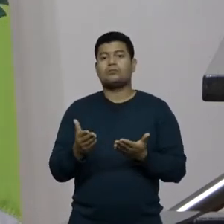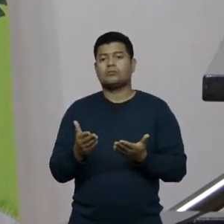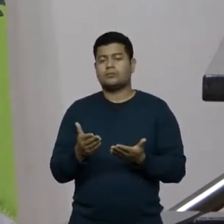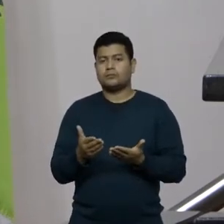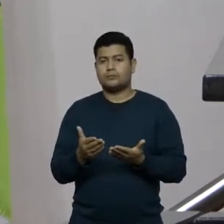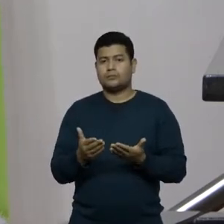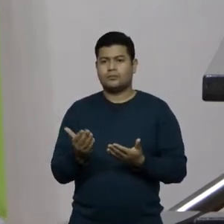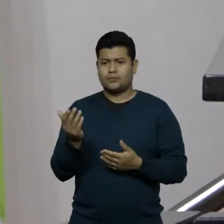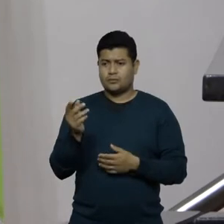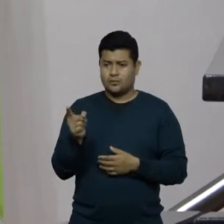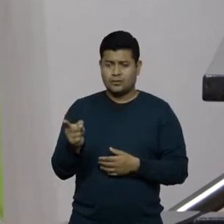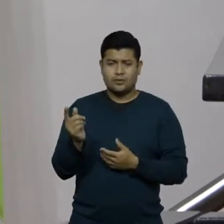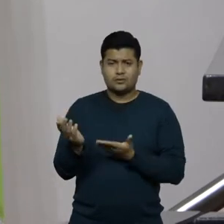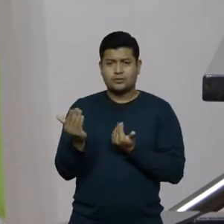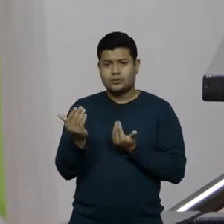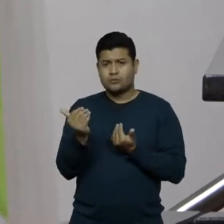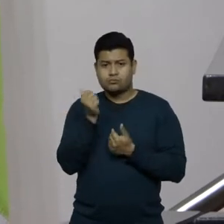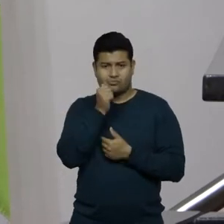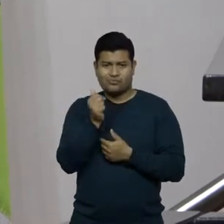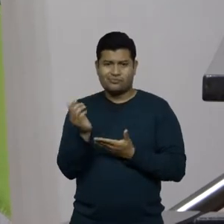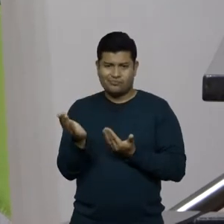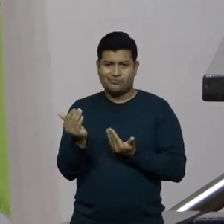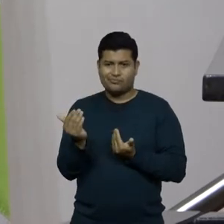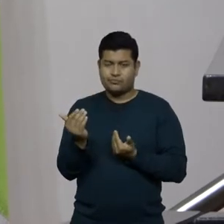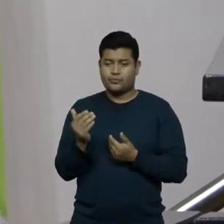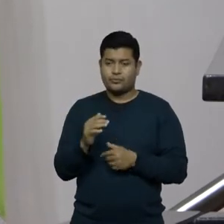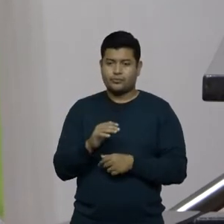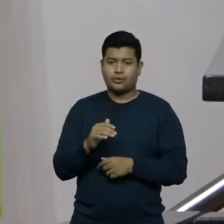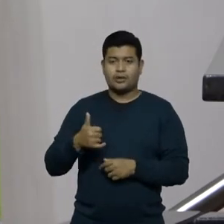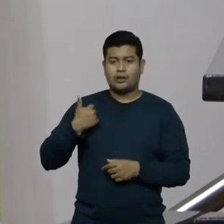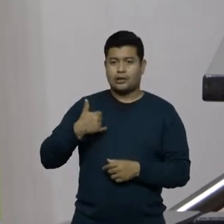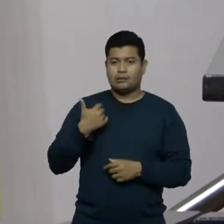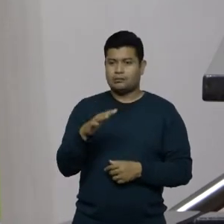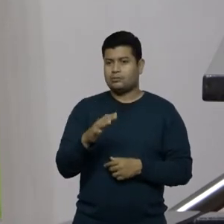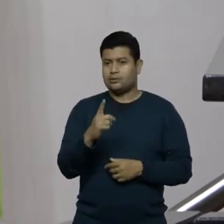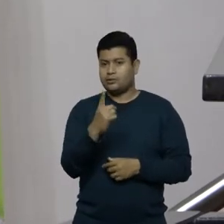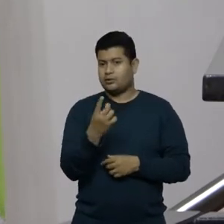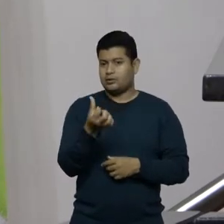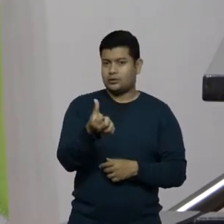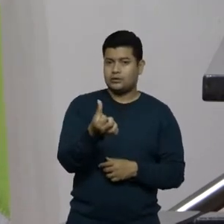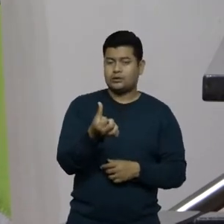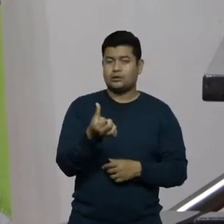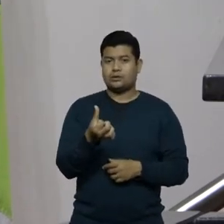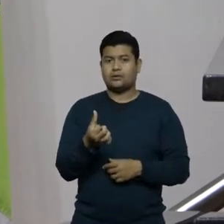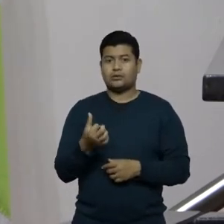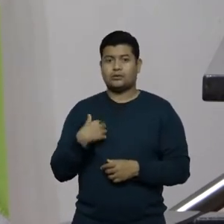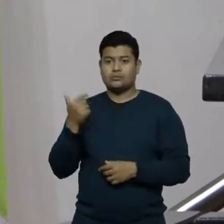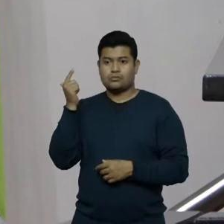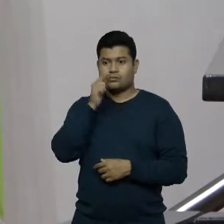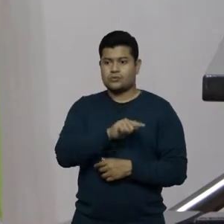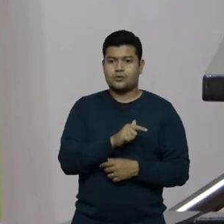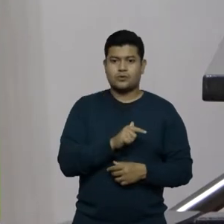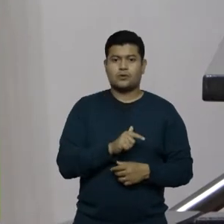dos seus 16 anos após sobreviver